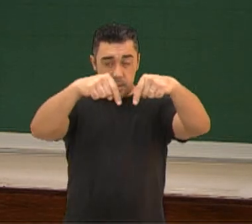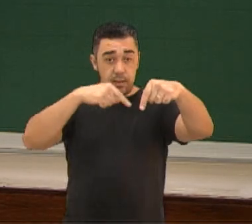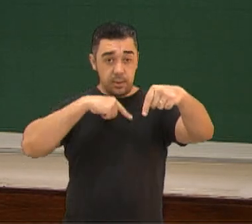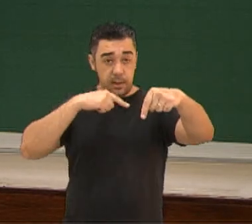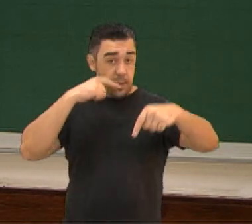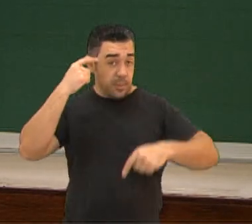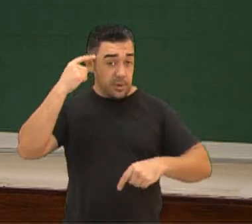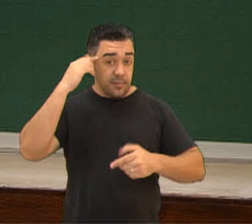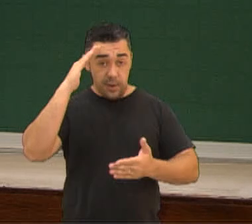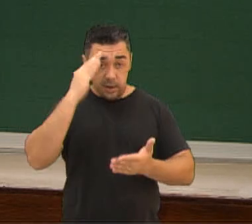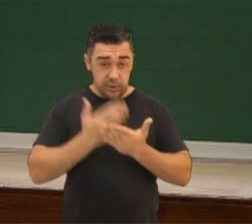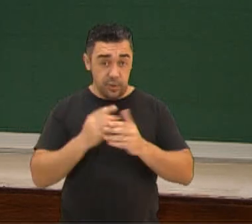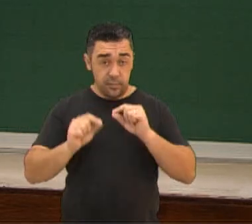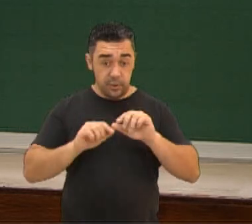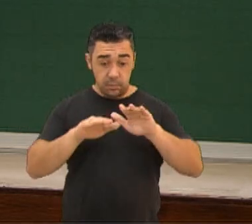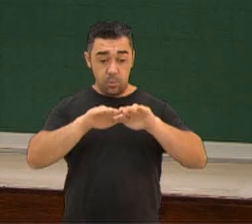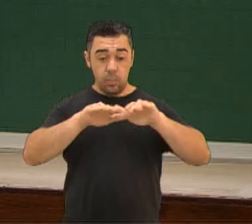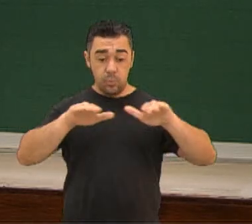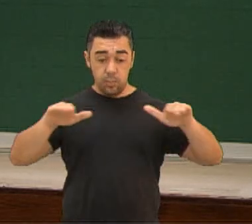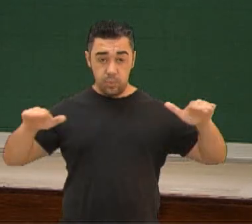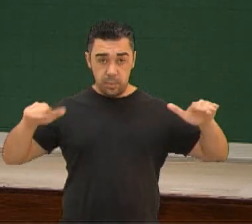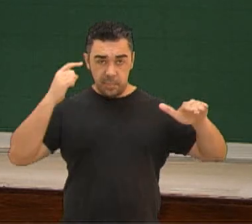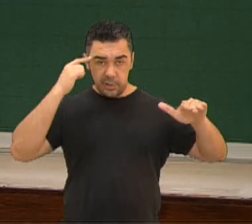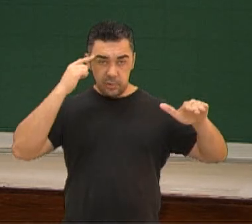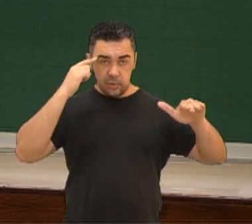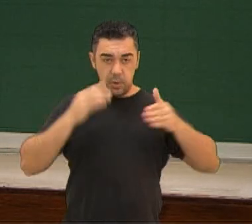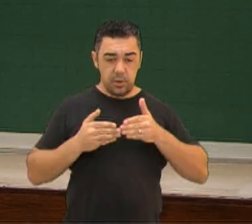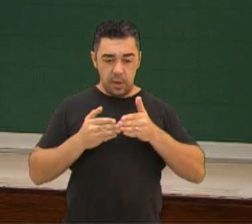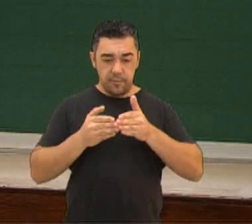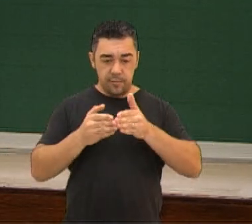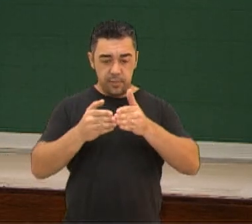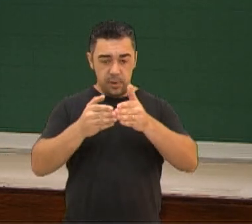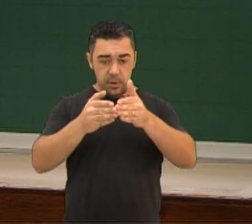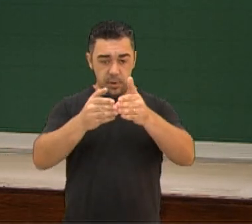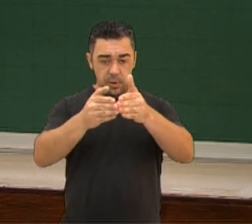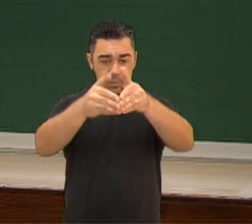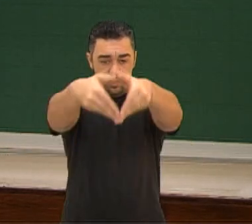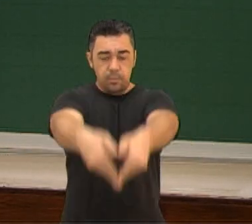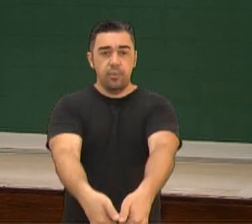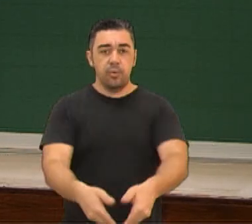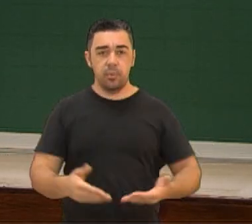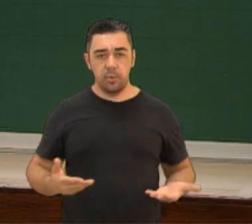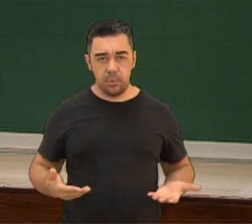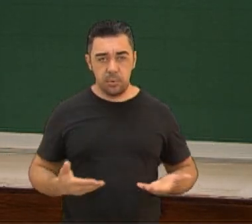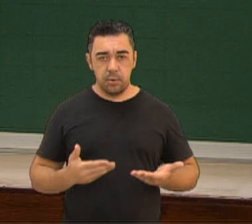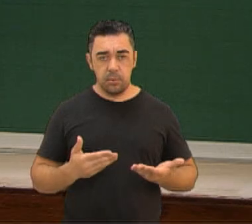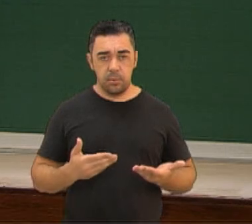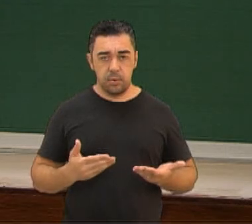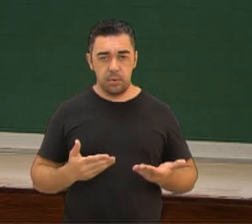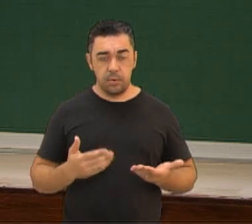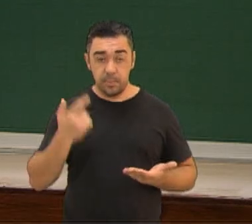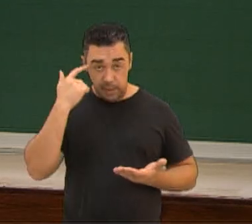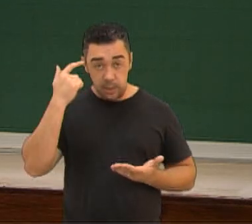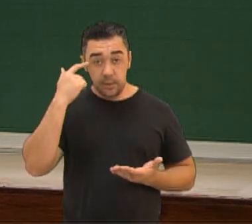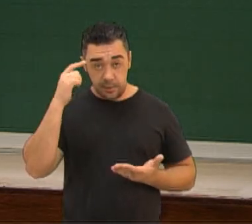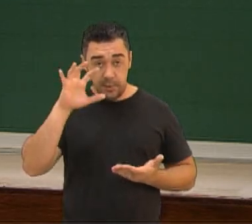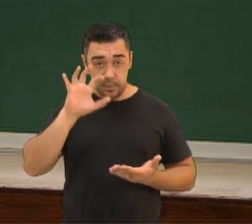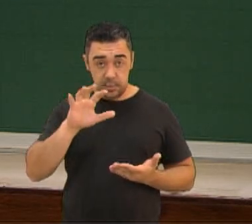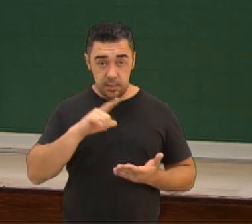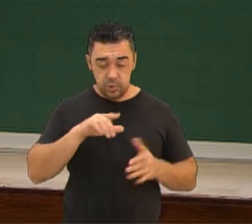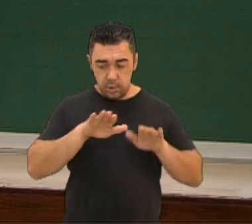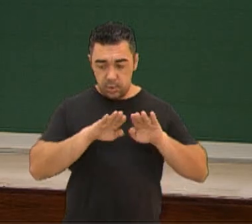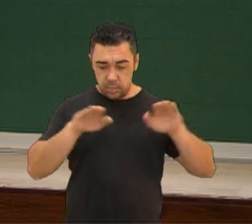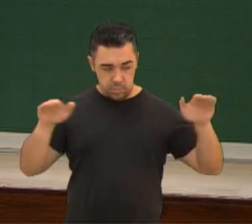pessoas acreditavam que a Terra era achatada. E logo, quando você passasse com o seu navio, você ia cair.